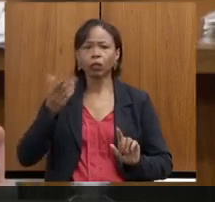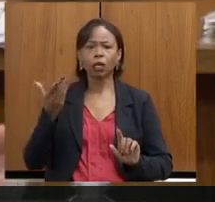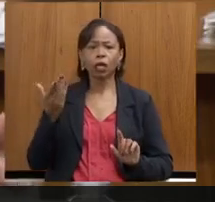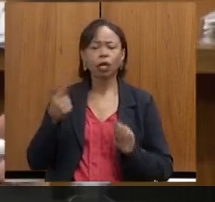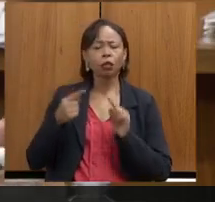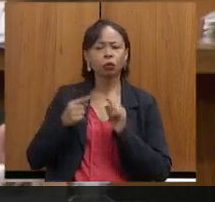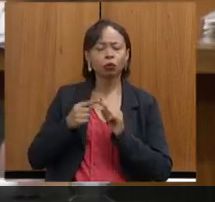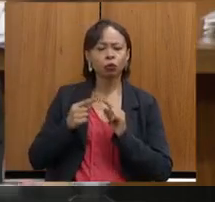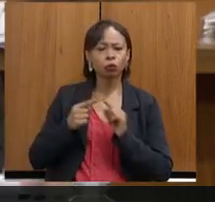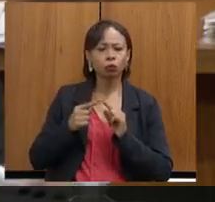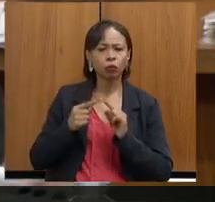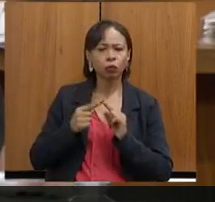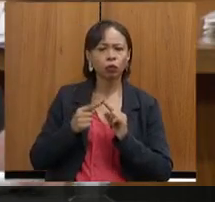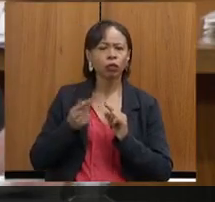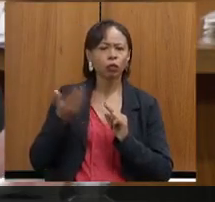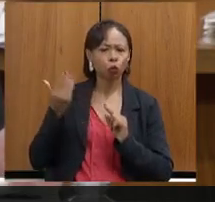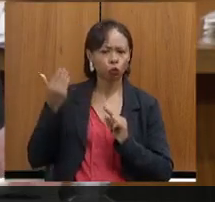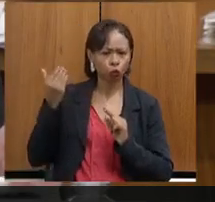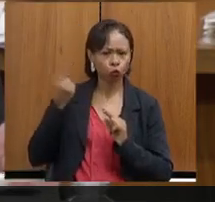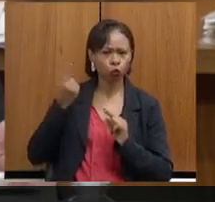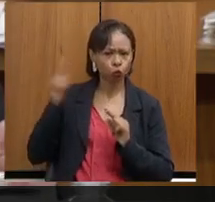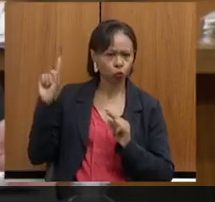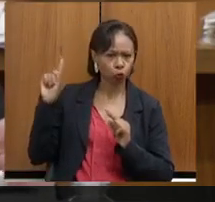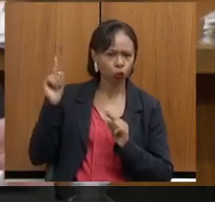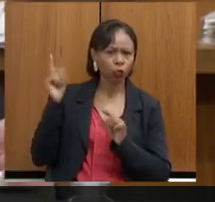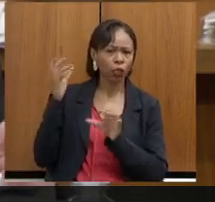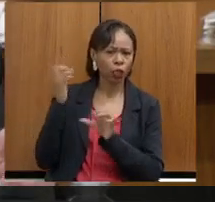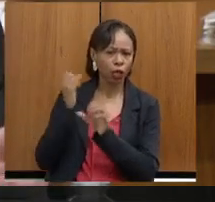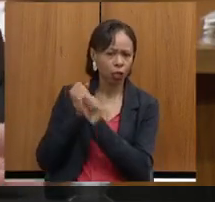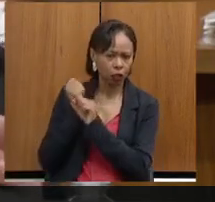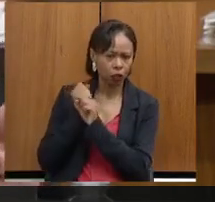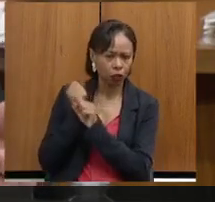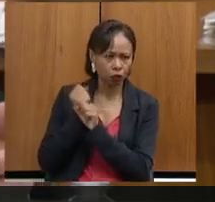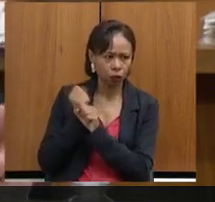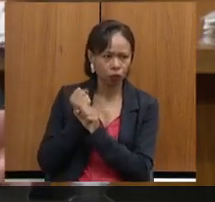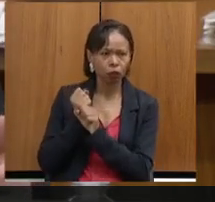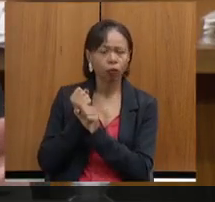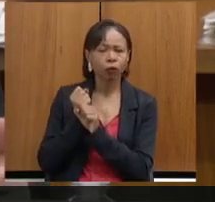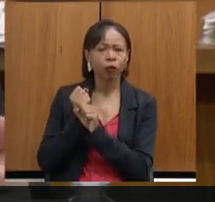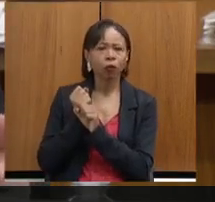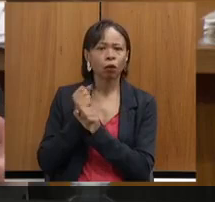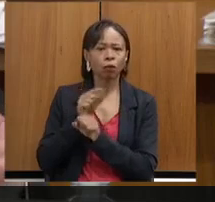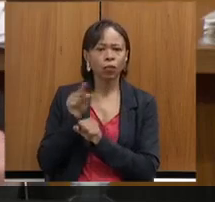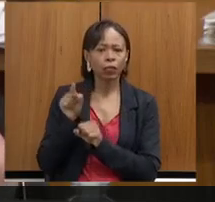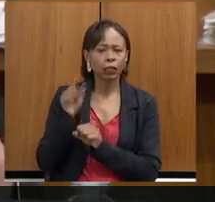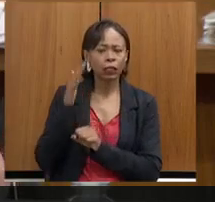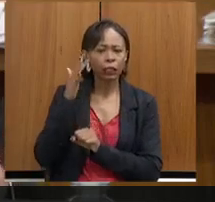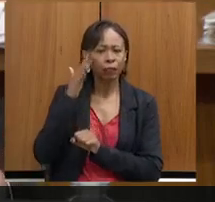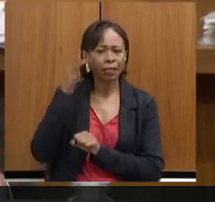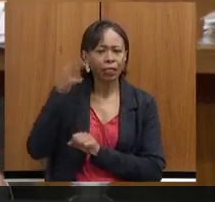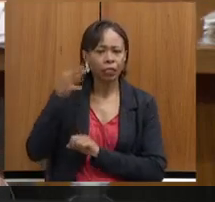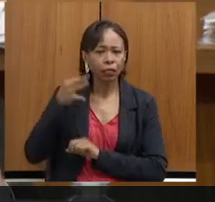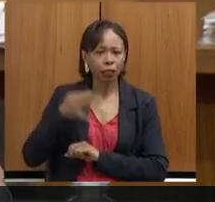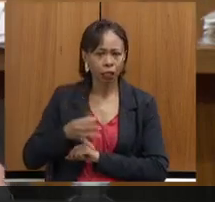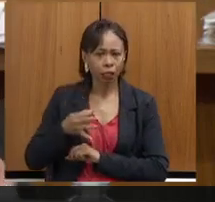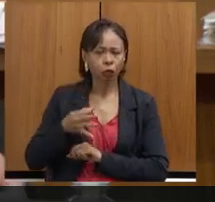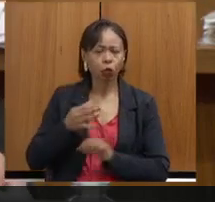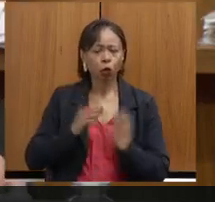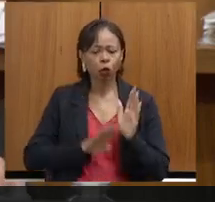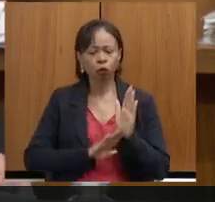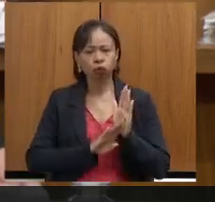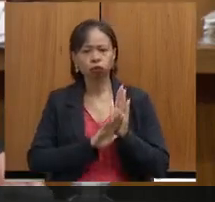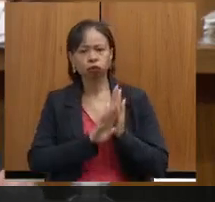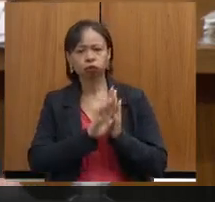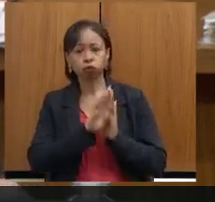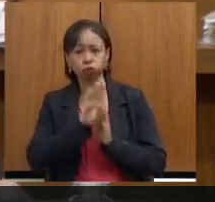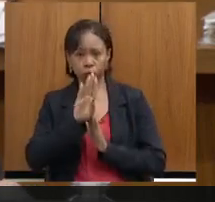últimos anos para que se tenha uma noção exata de como está a evolução em relação